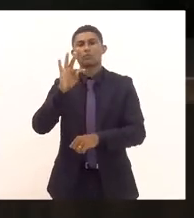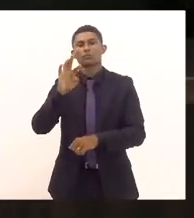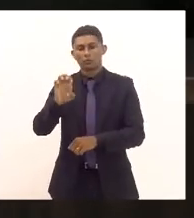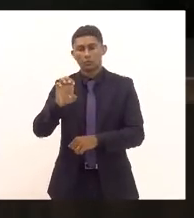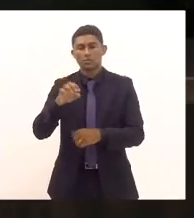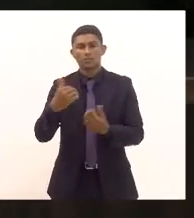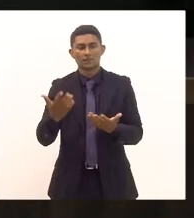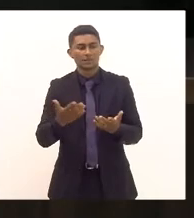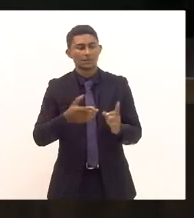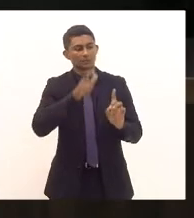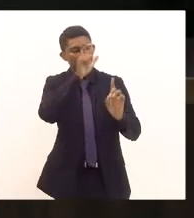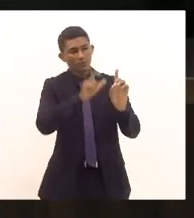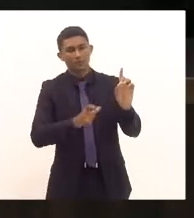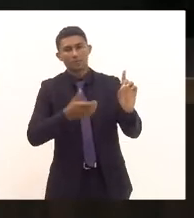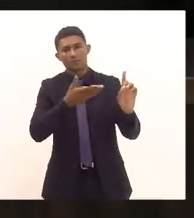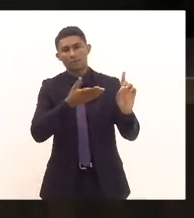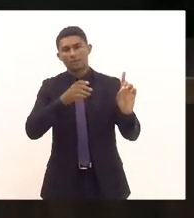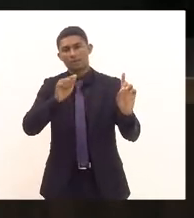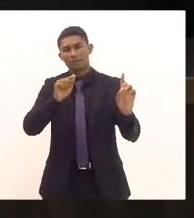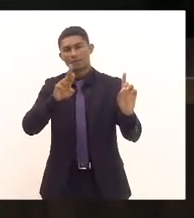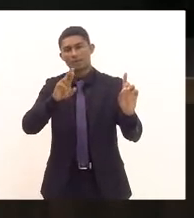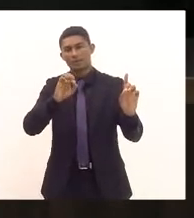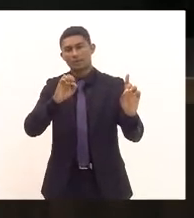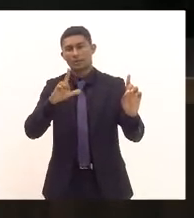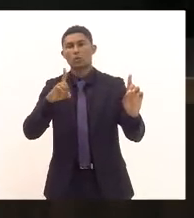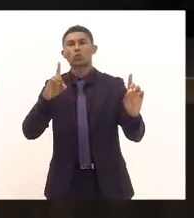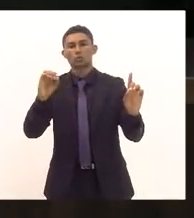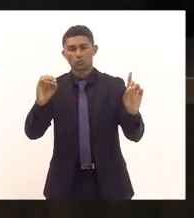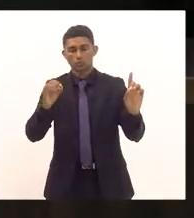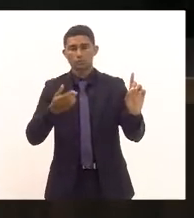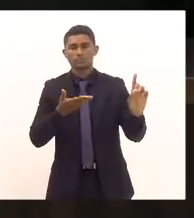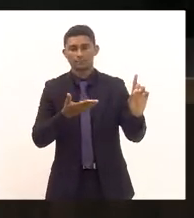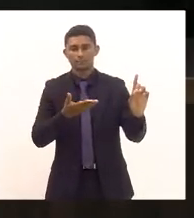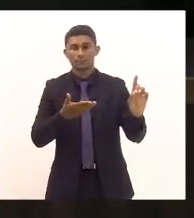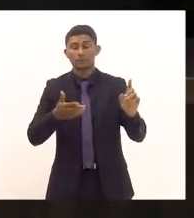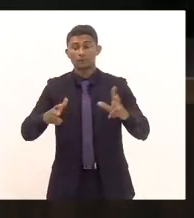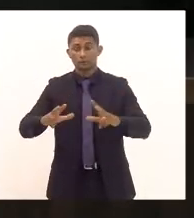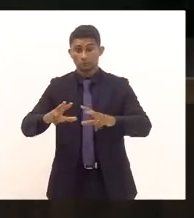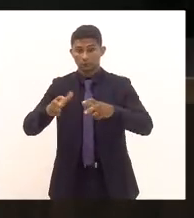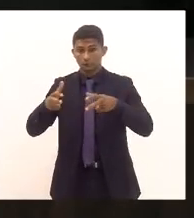Haroldo Costa parecer na comissão